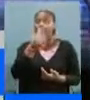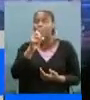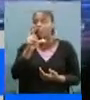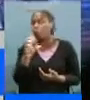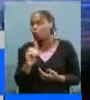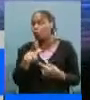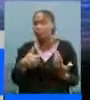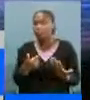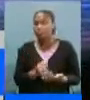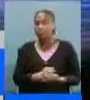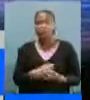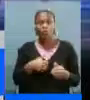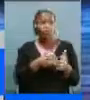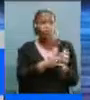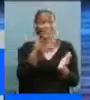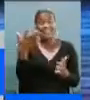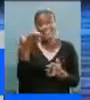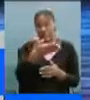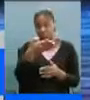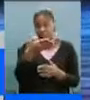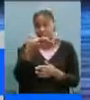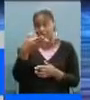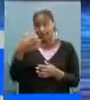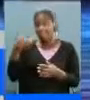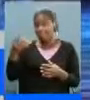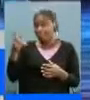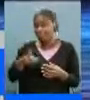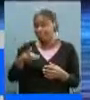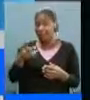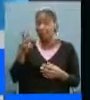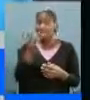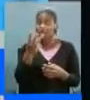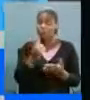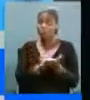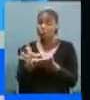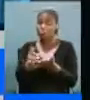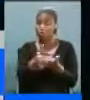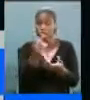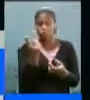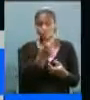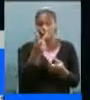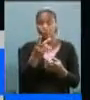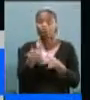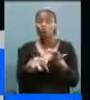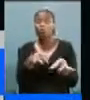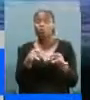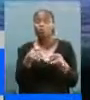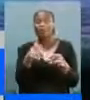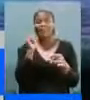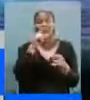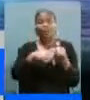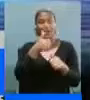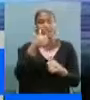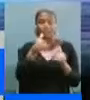foram 7 pares a concurso, 3 foram eliminados nas 2 sessões eliminatórias. O par vencedor leva